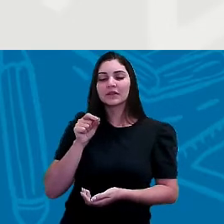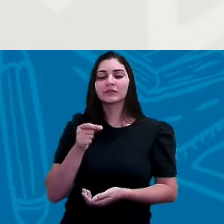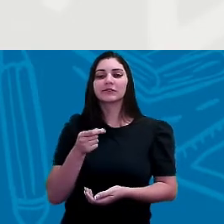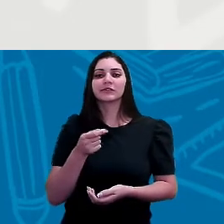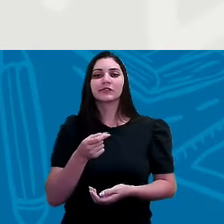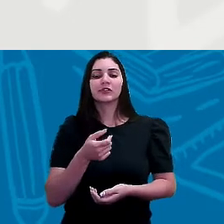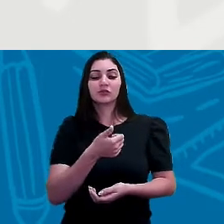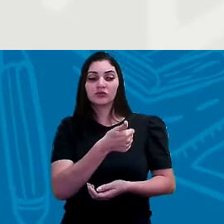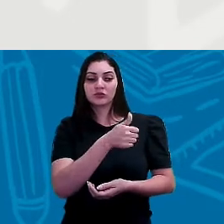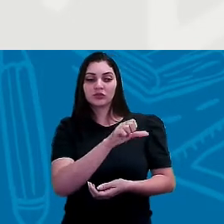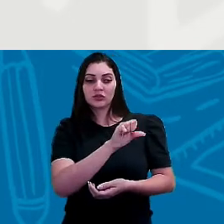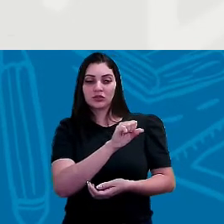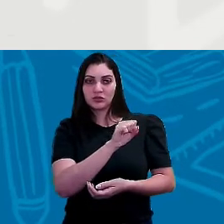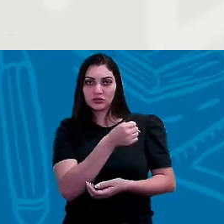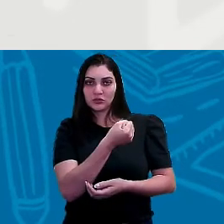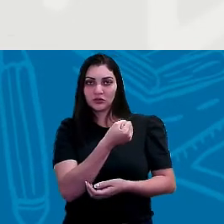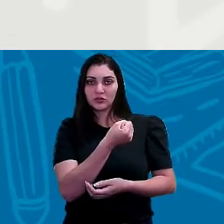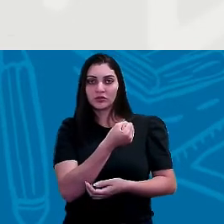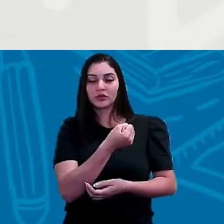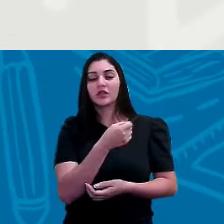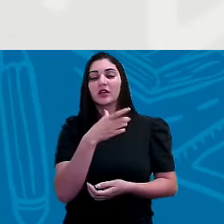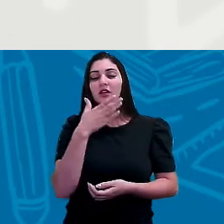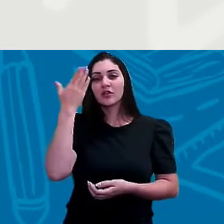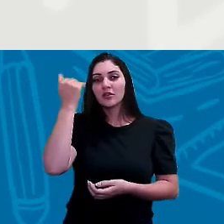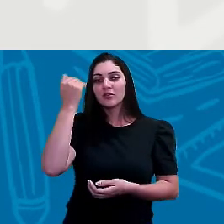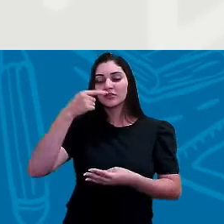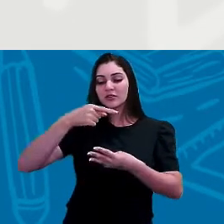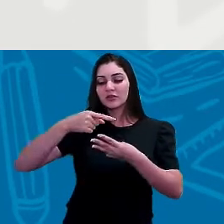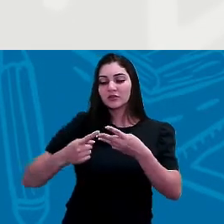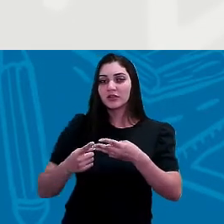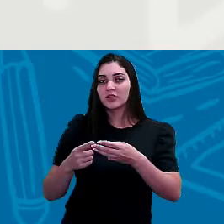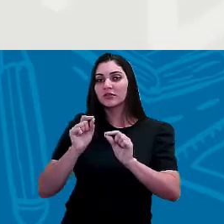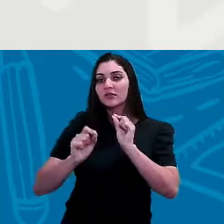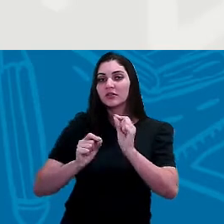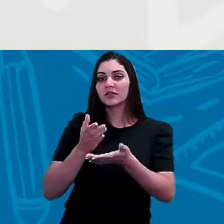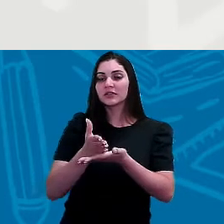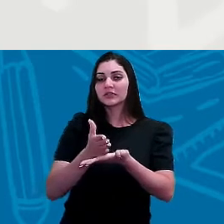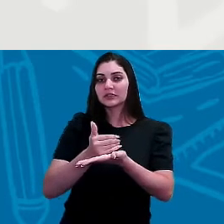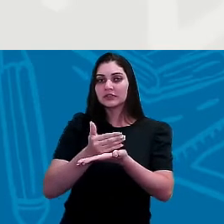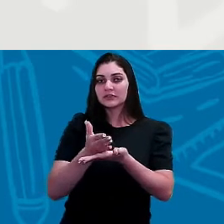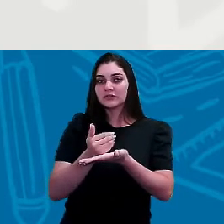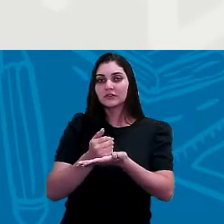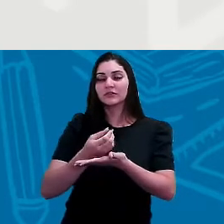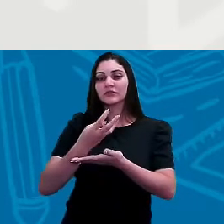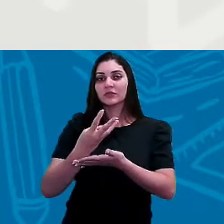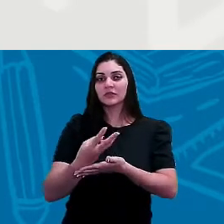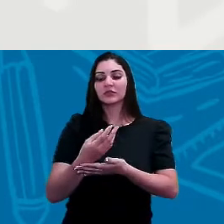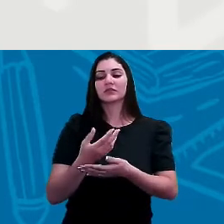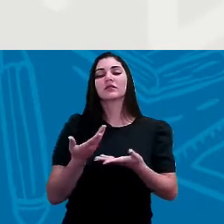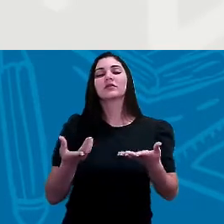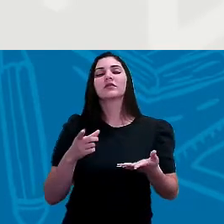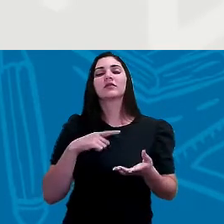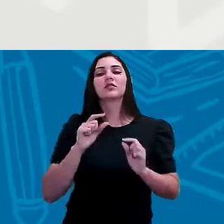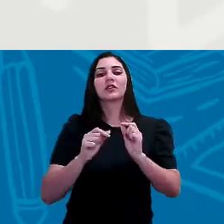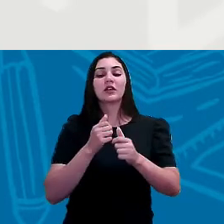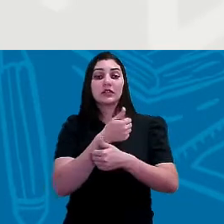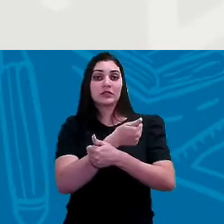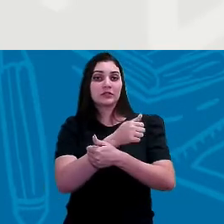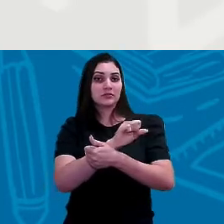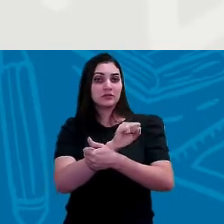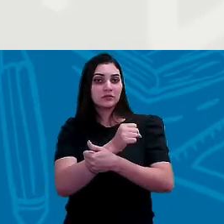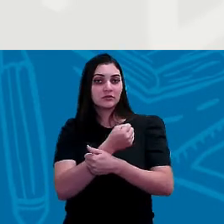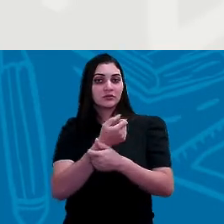que tem na caixa, e eu sei que o terço é dividir por 3. Então, eu deixo lá, ó,